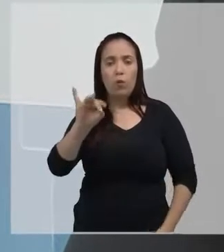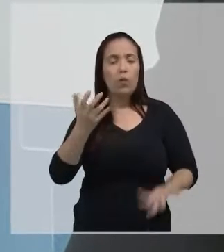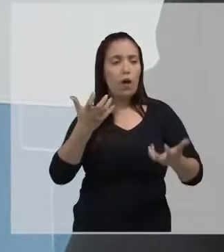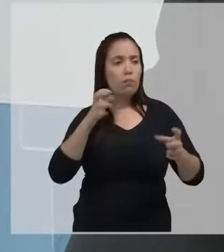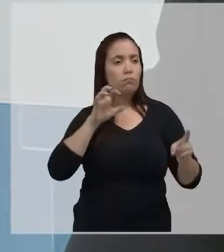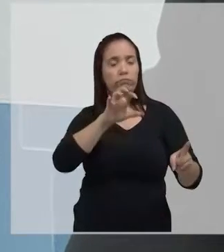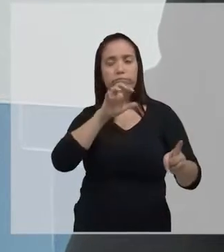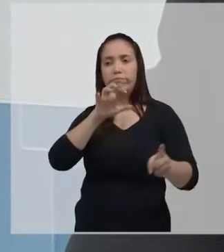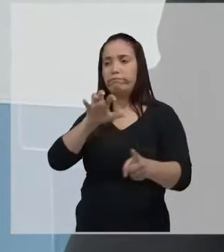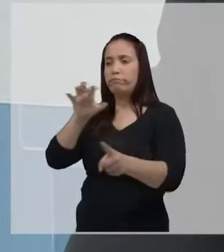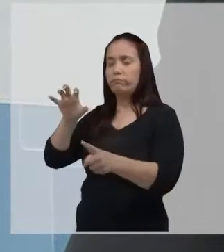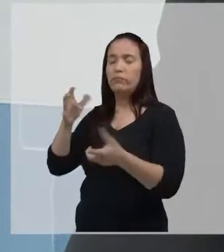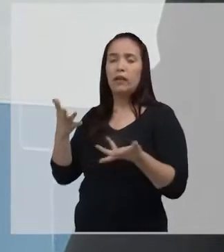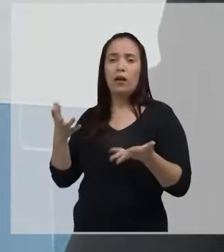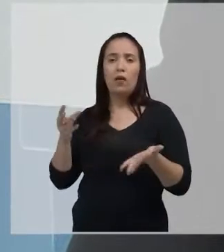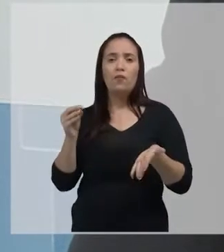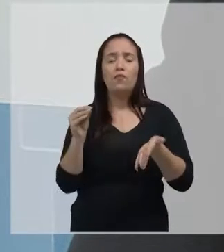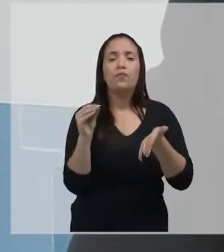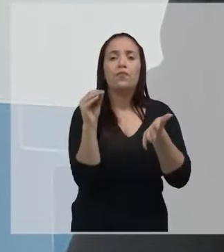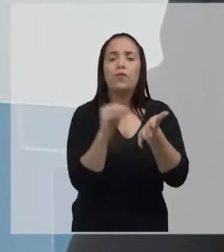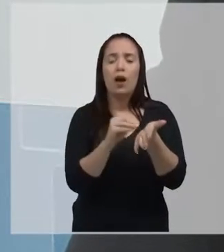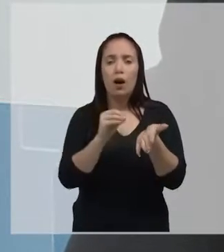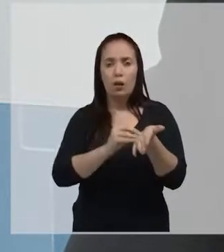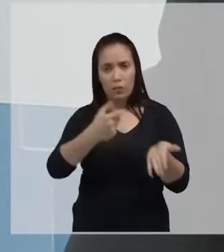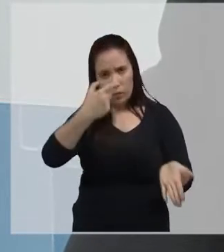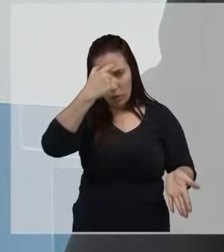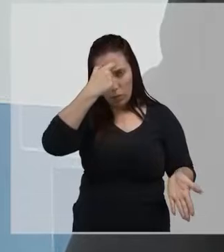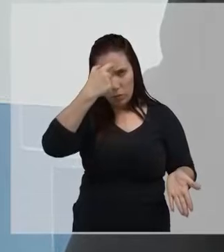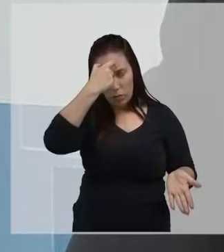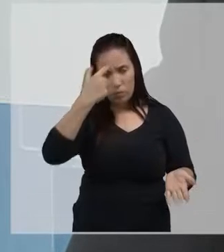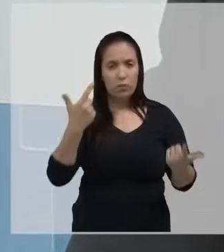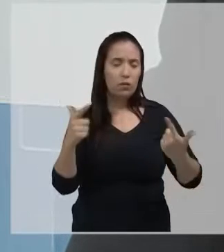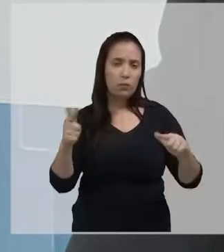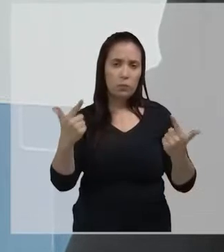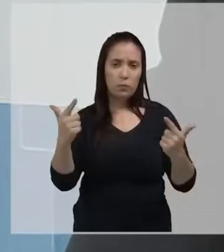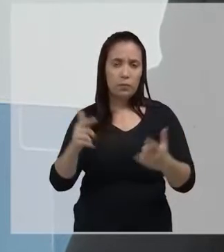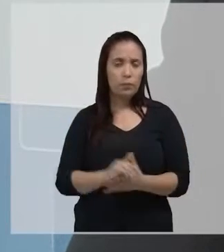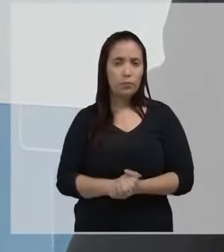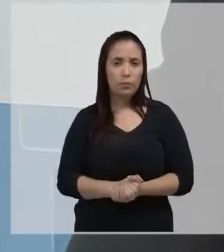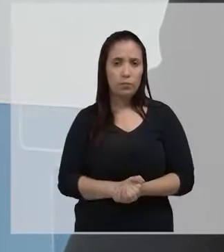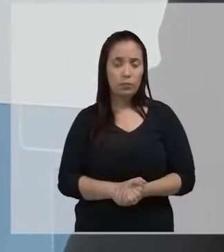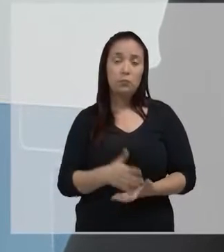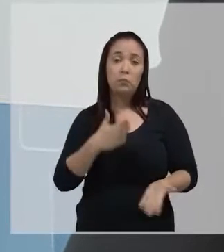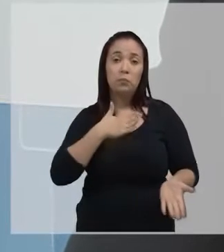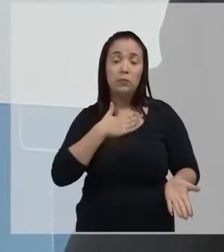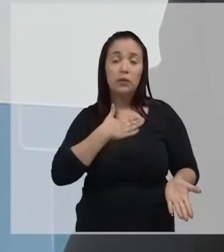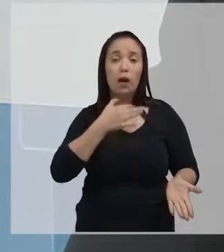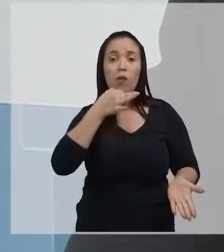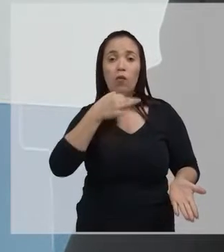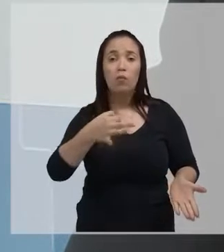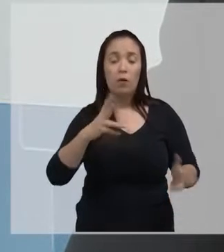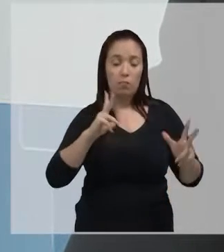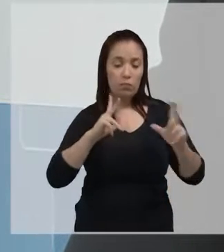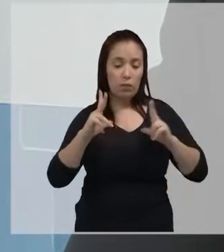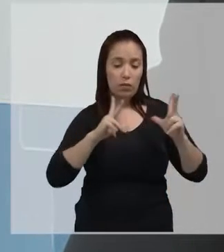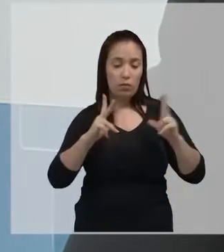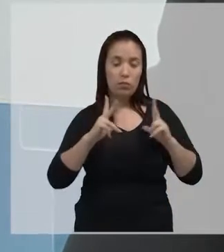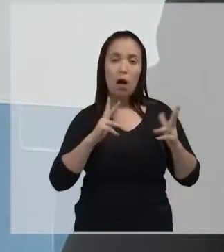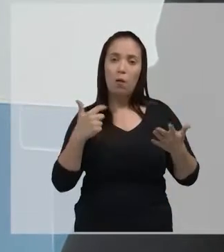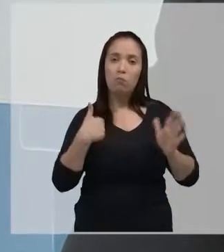que não tem um pingo de lucidez, nem de racionalidade. Essa é a minha opinião pessoal, e assumo que eu digo